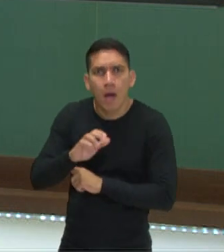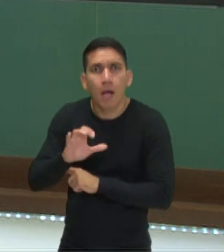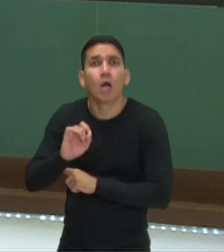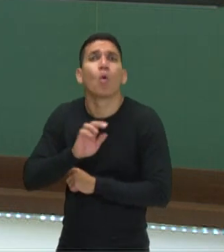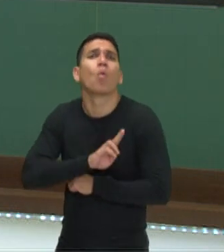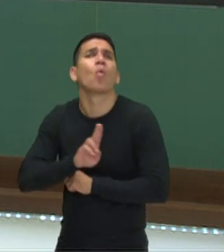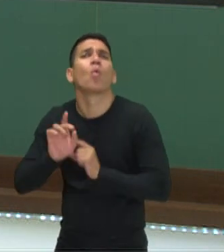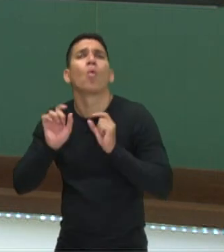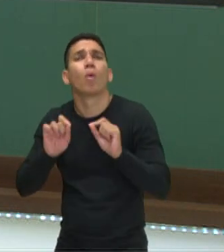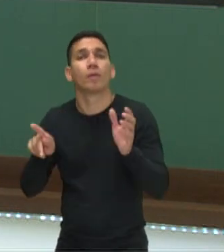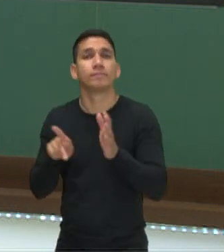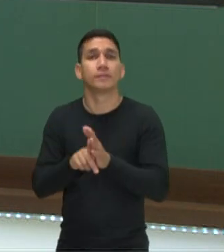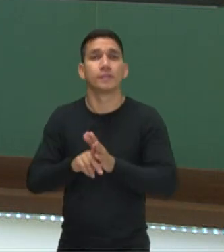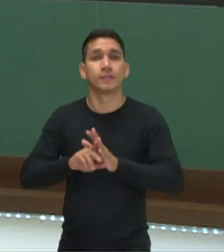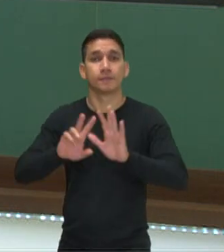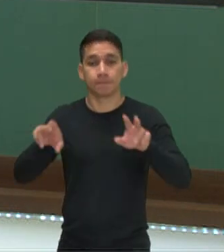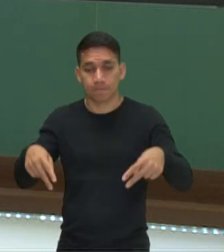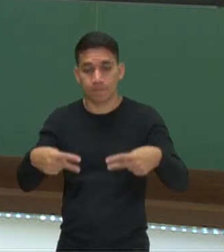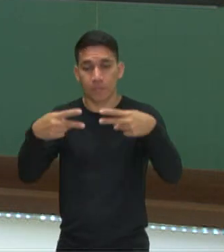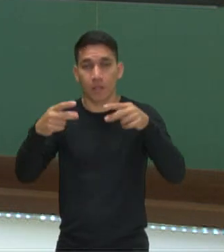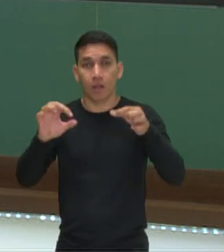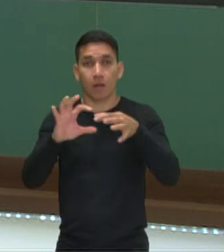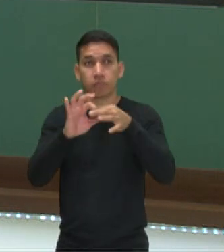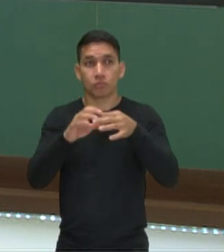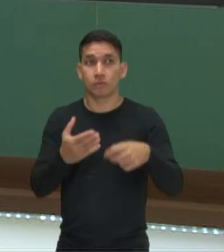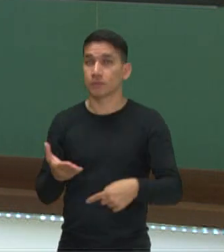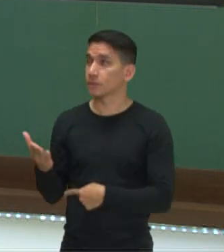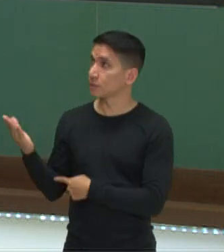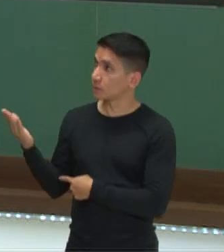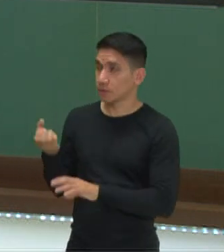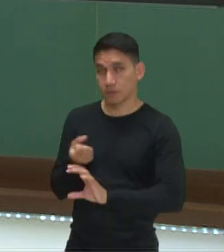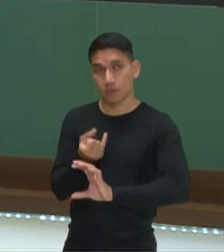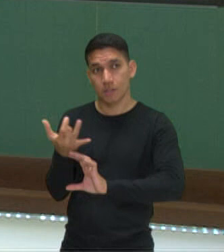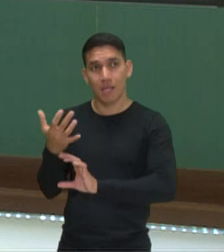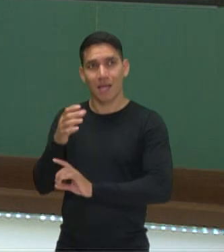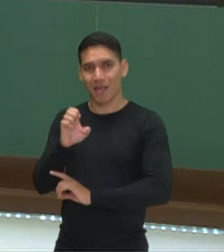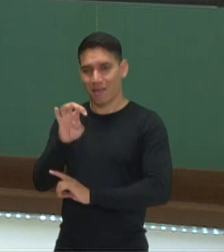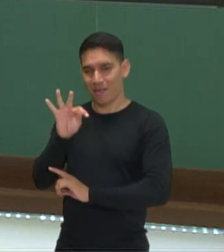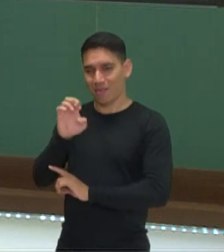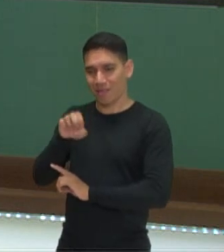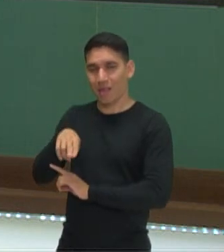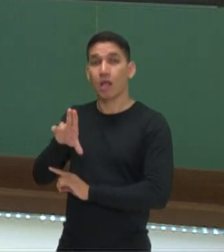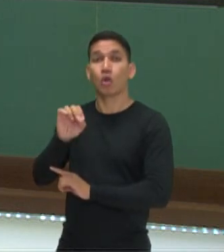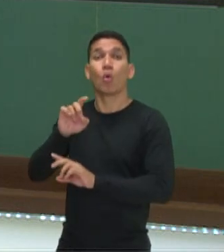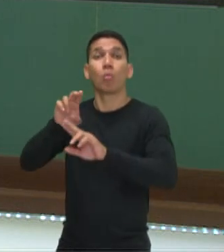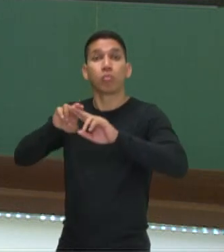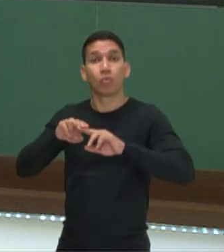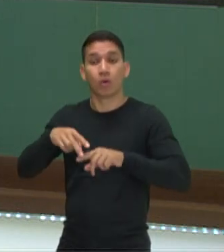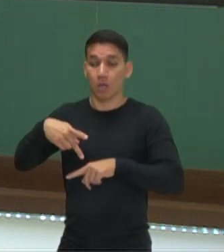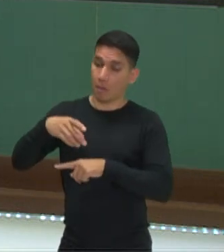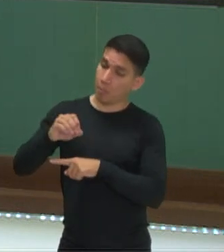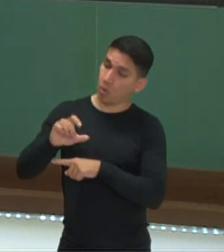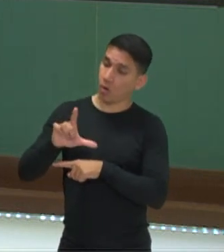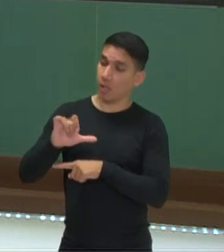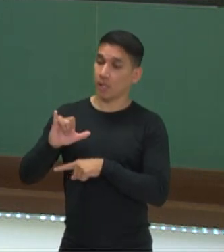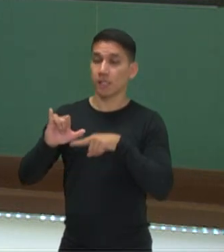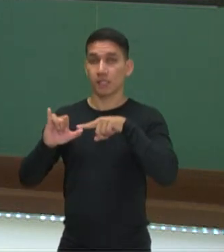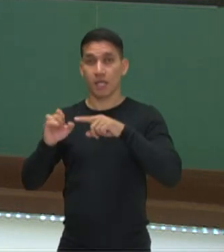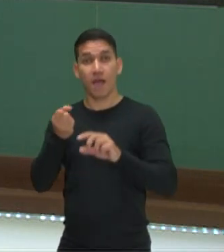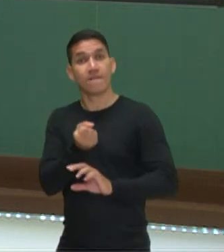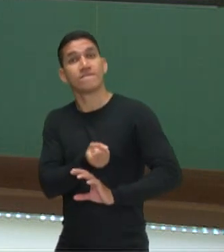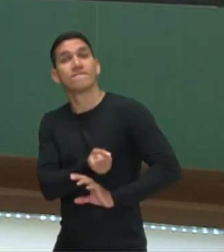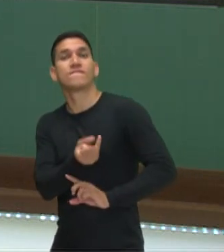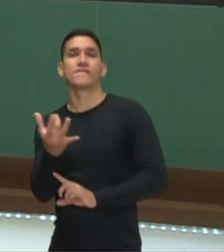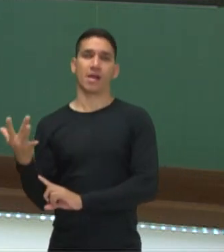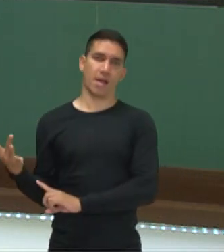nome da substância que vai dar origem a esse polímero é eteno. Então, poli de vários, poli é